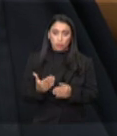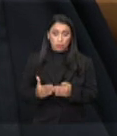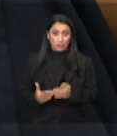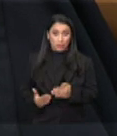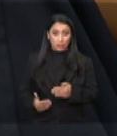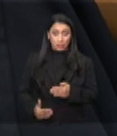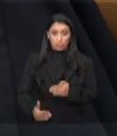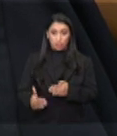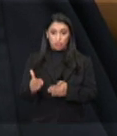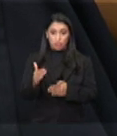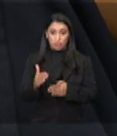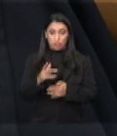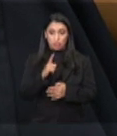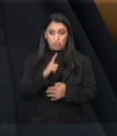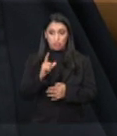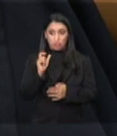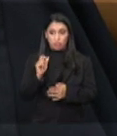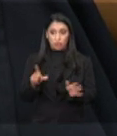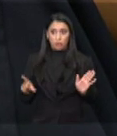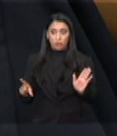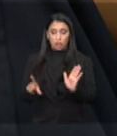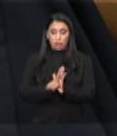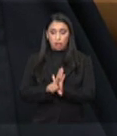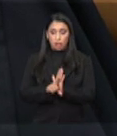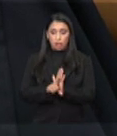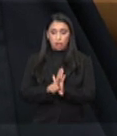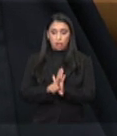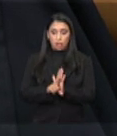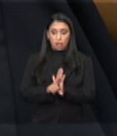então, a lei